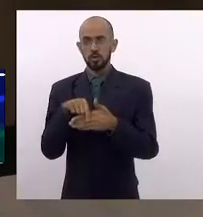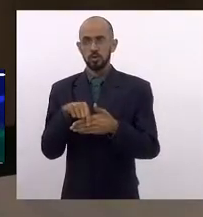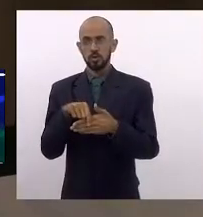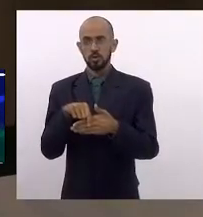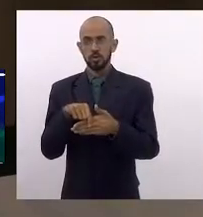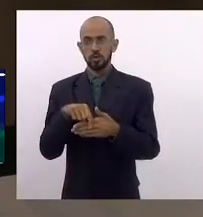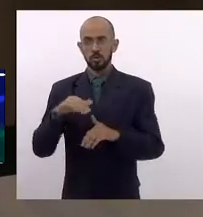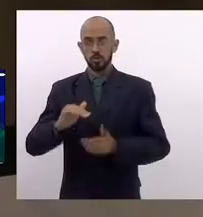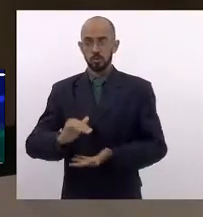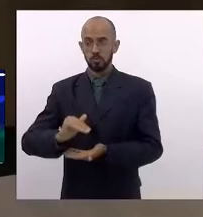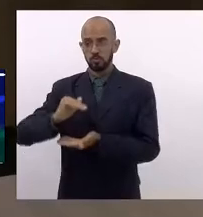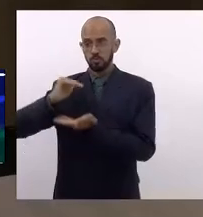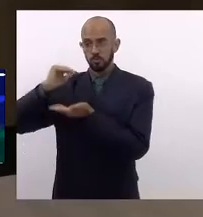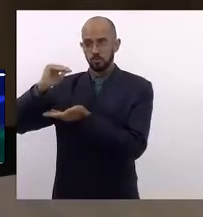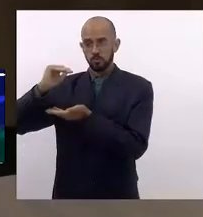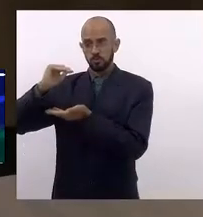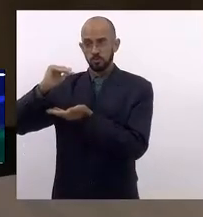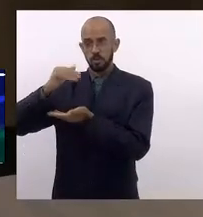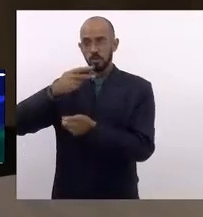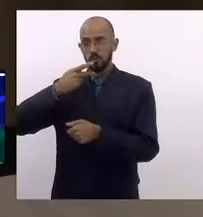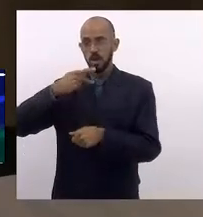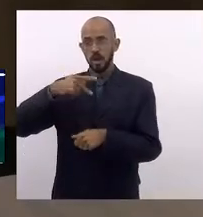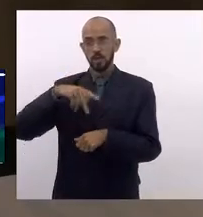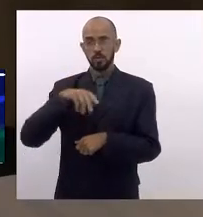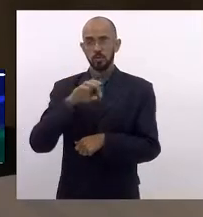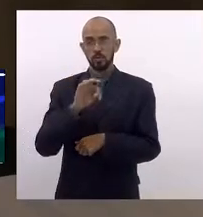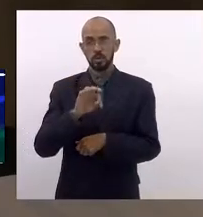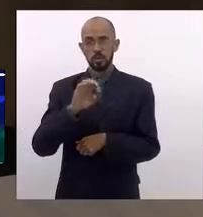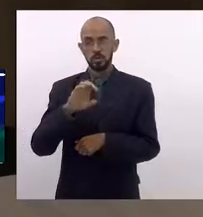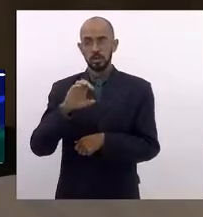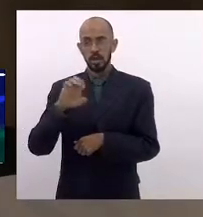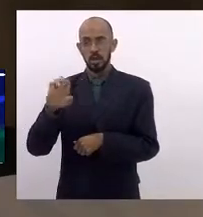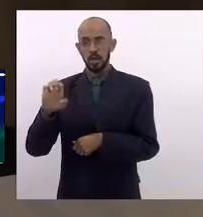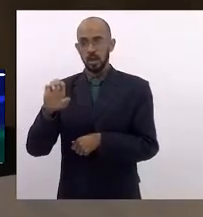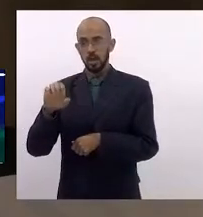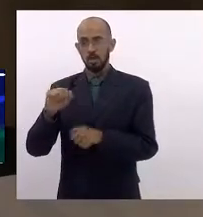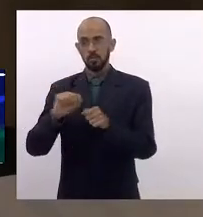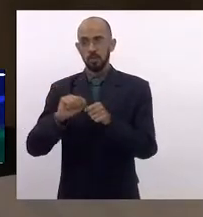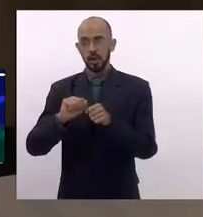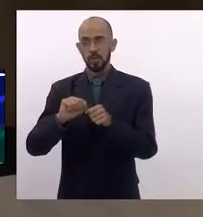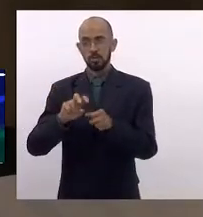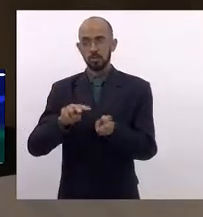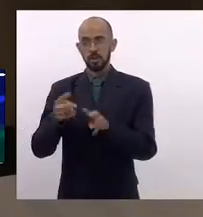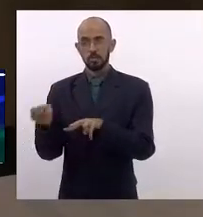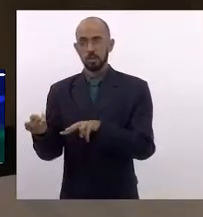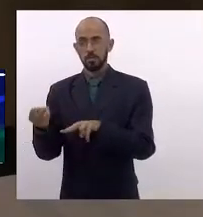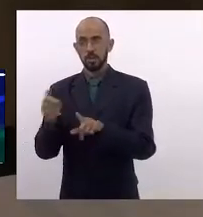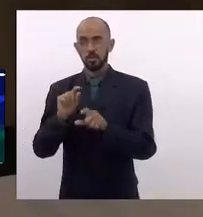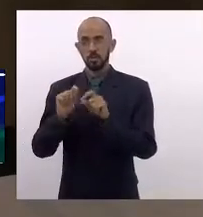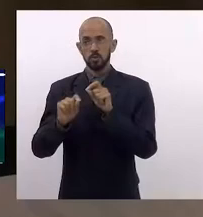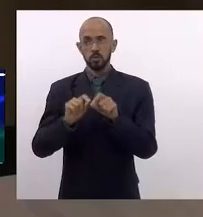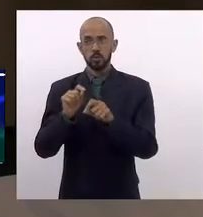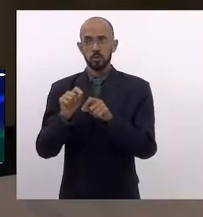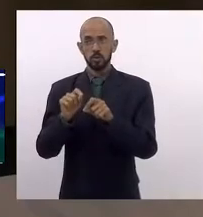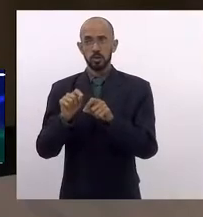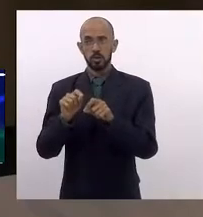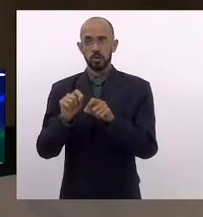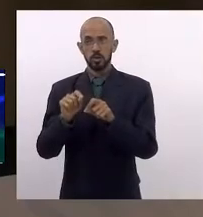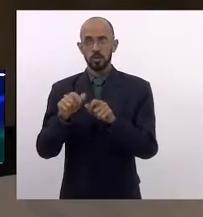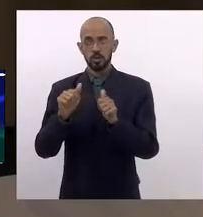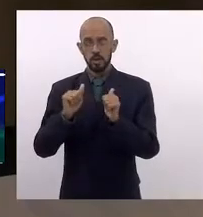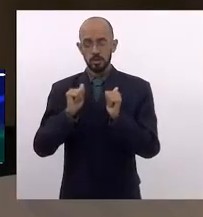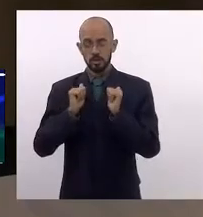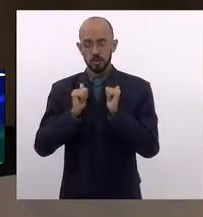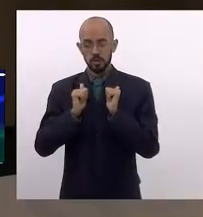dizer que o tribunal de contas faz o encaminhamento a respeito de que estaria